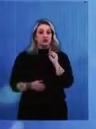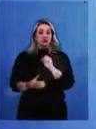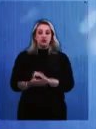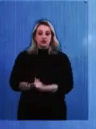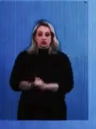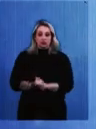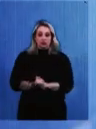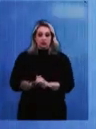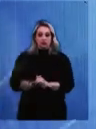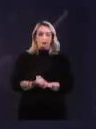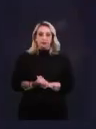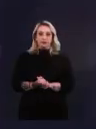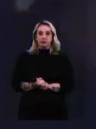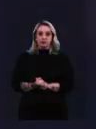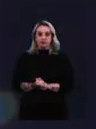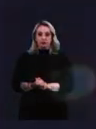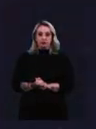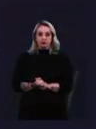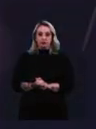segundos.